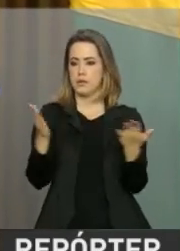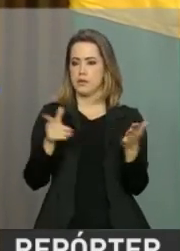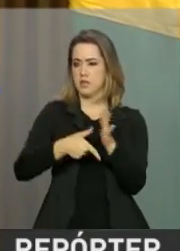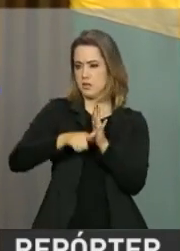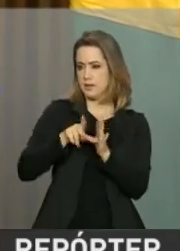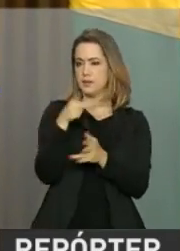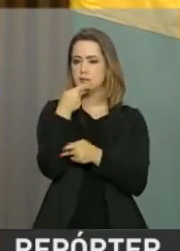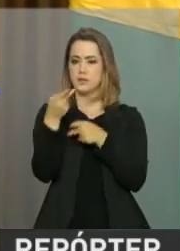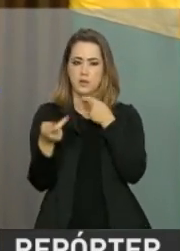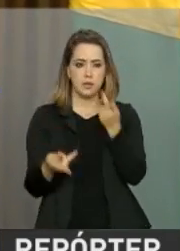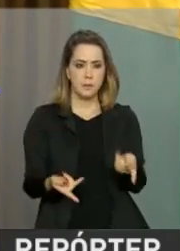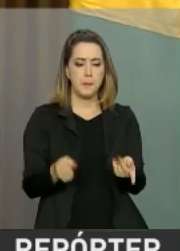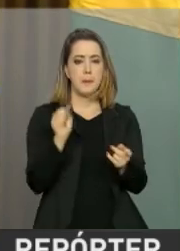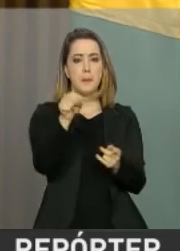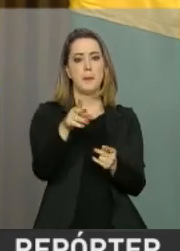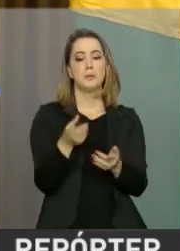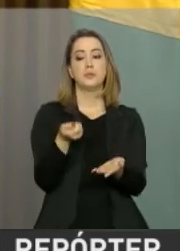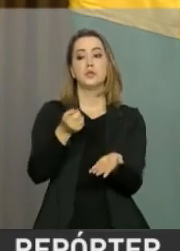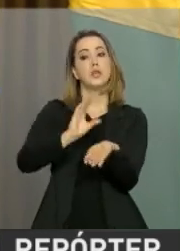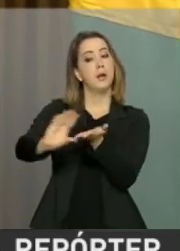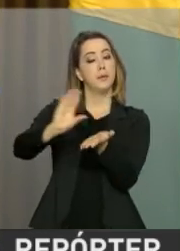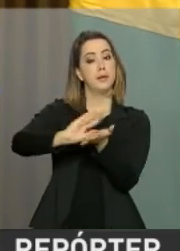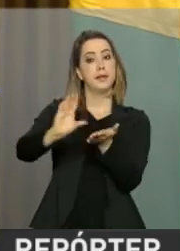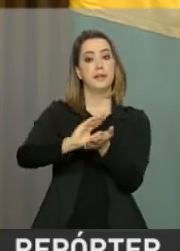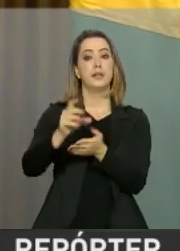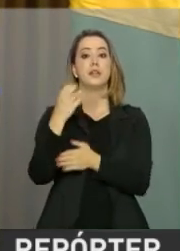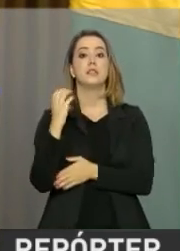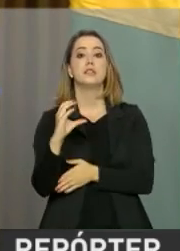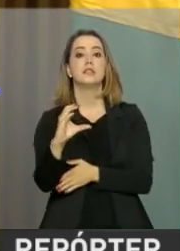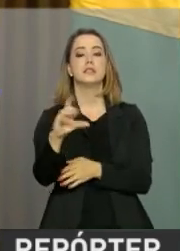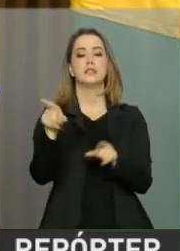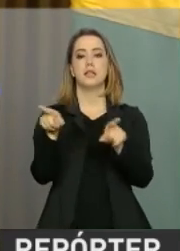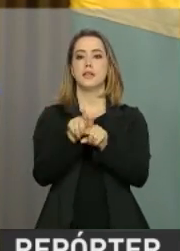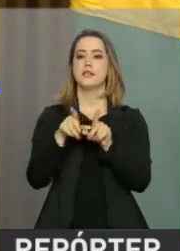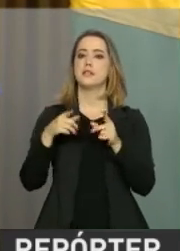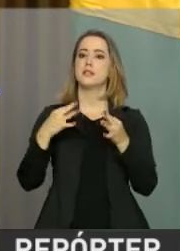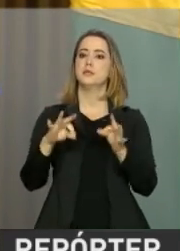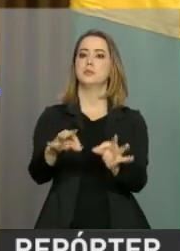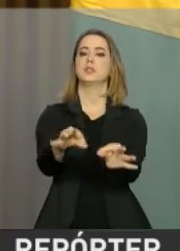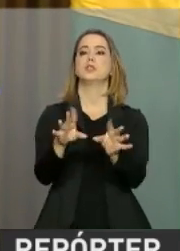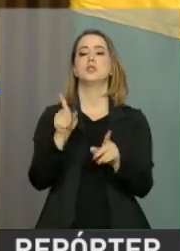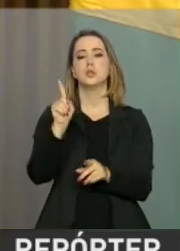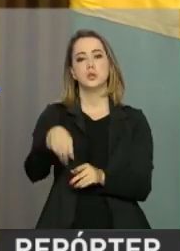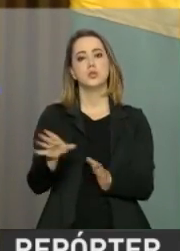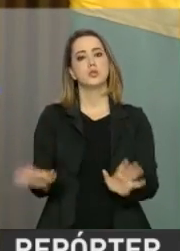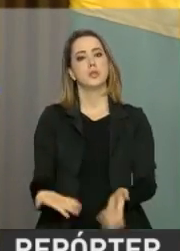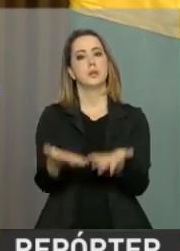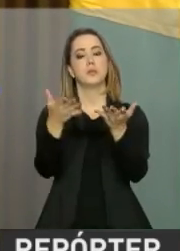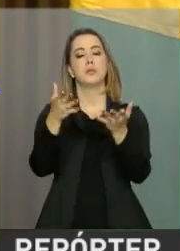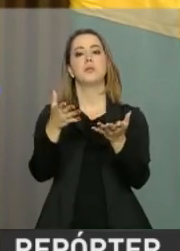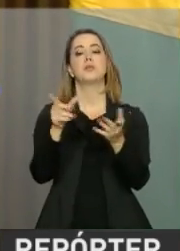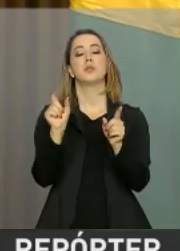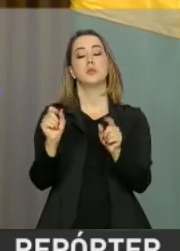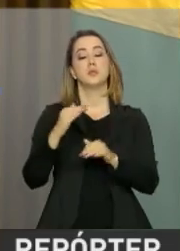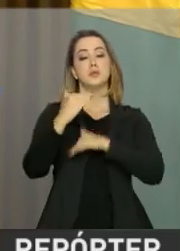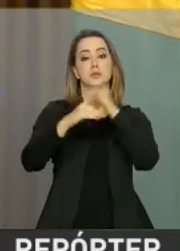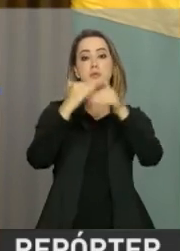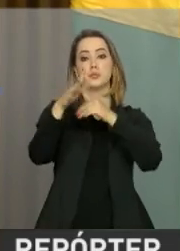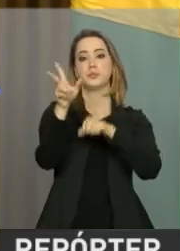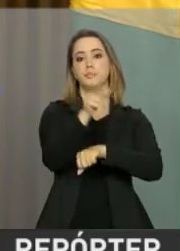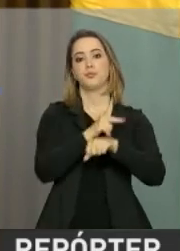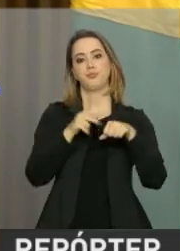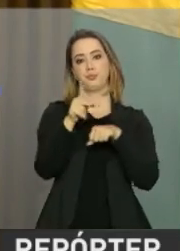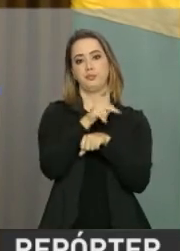aplicarem se essa tecnologia é promover inovação é promover o crescimento do país promover o crescimento do